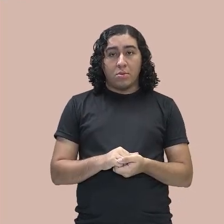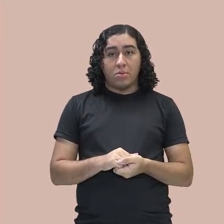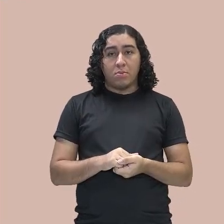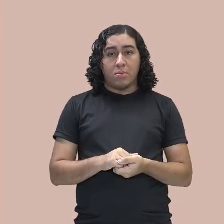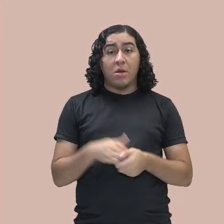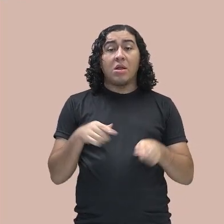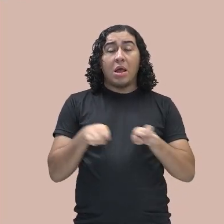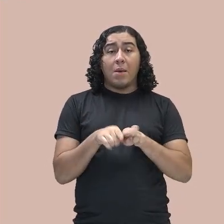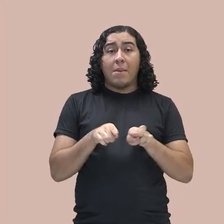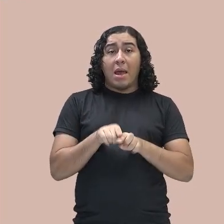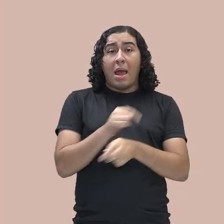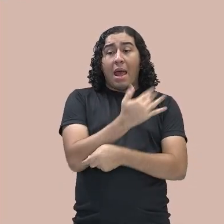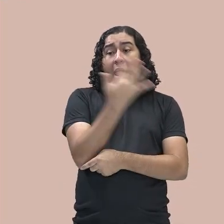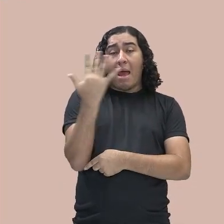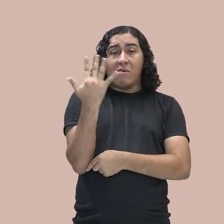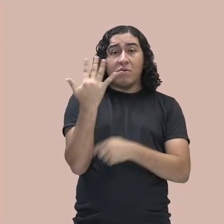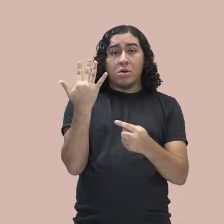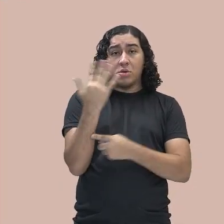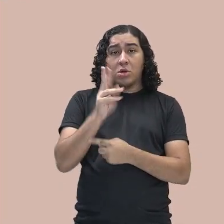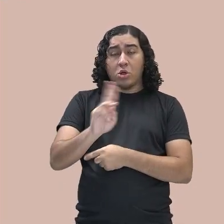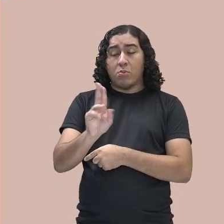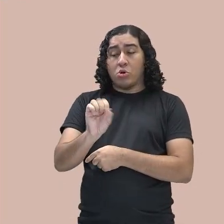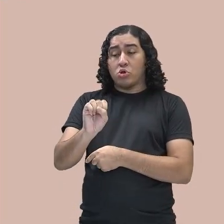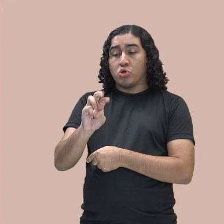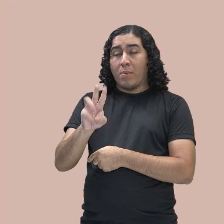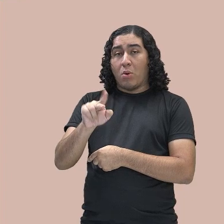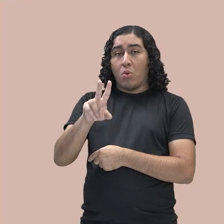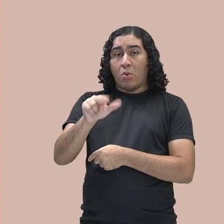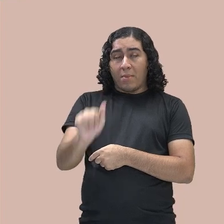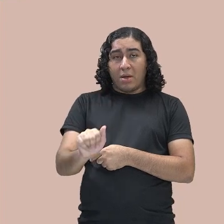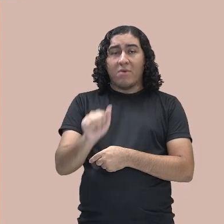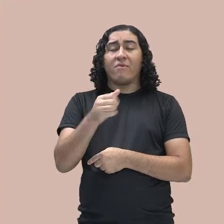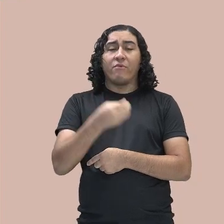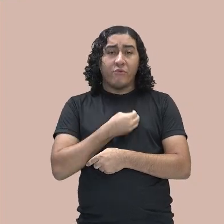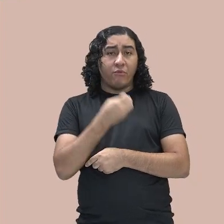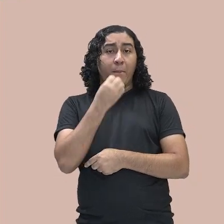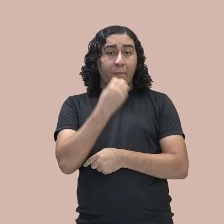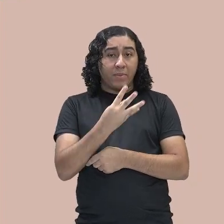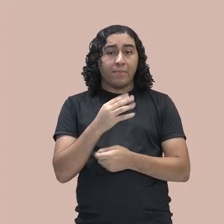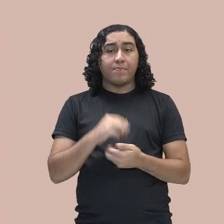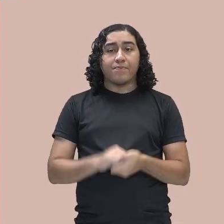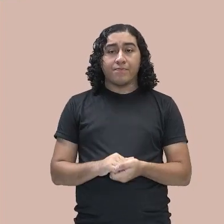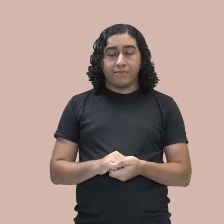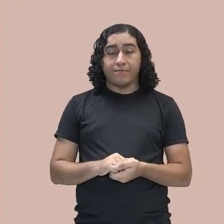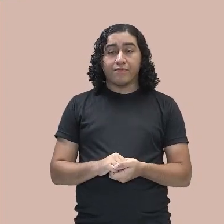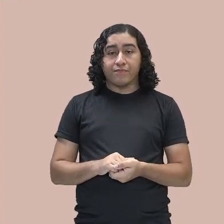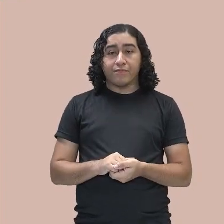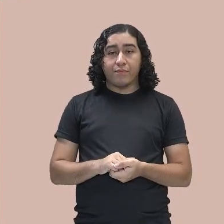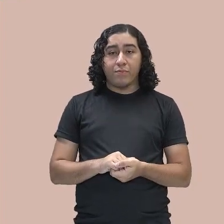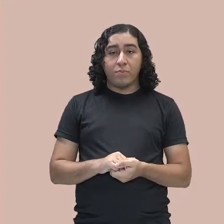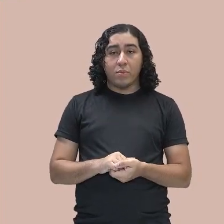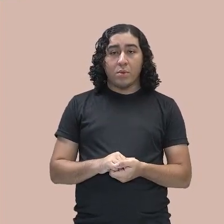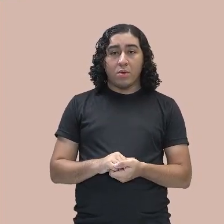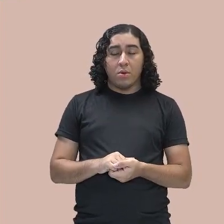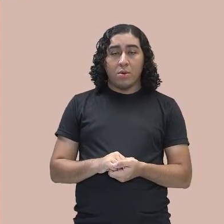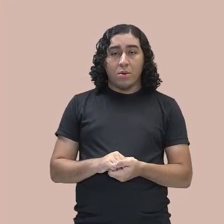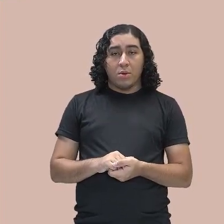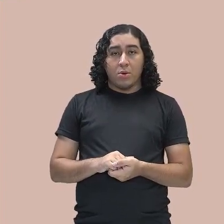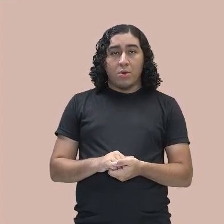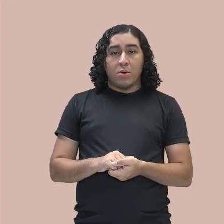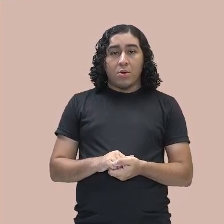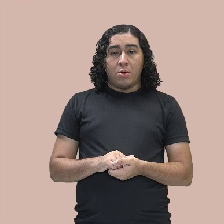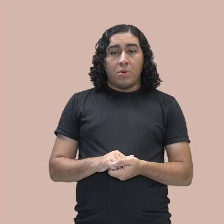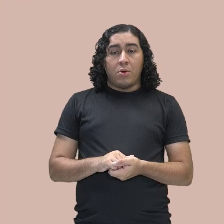por exemplo, elas vivem bem nessa área da floresta de várzea. E tem aquela onde, apesar da